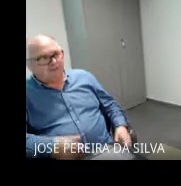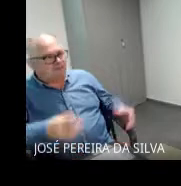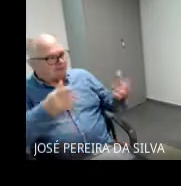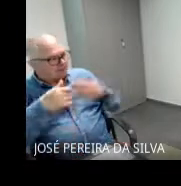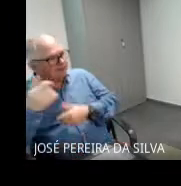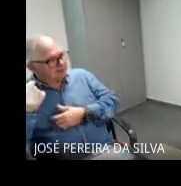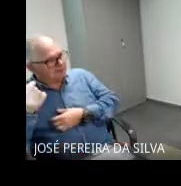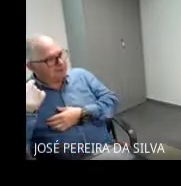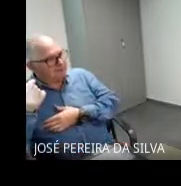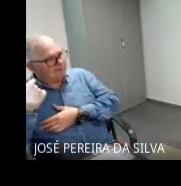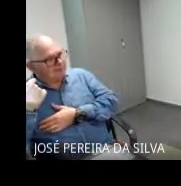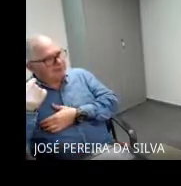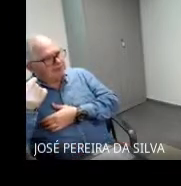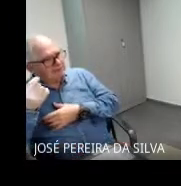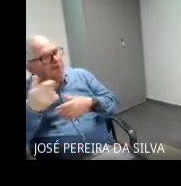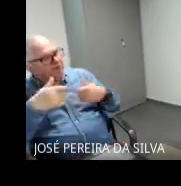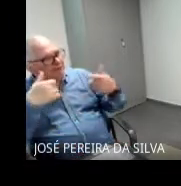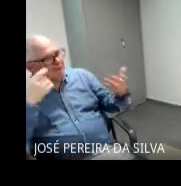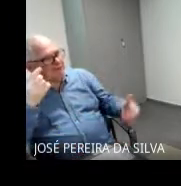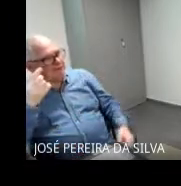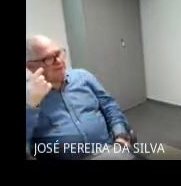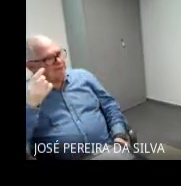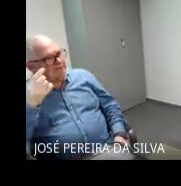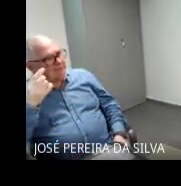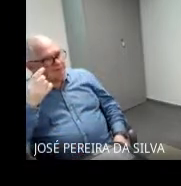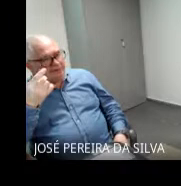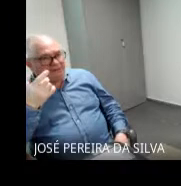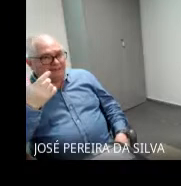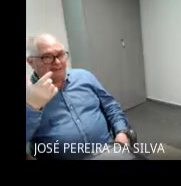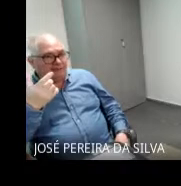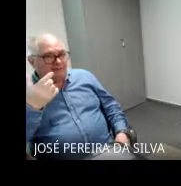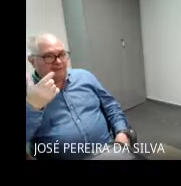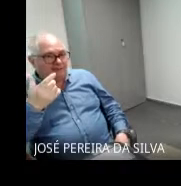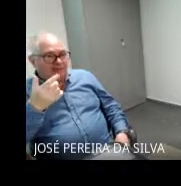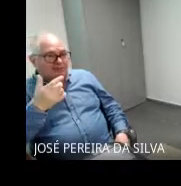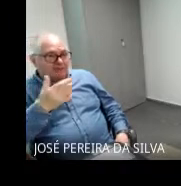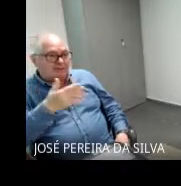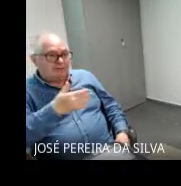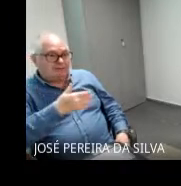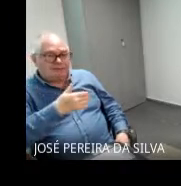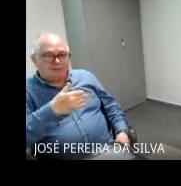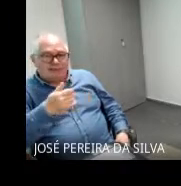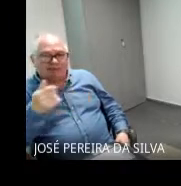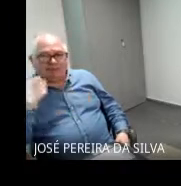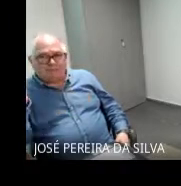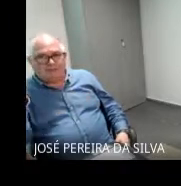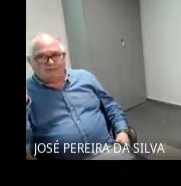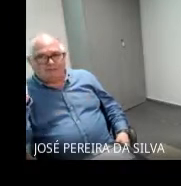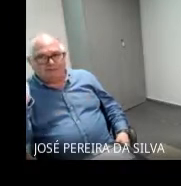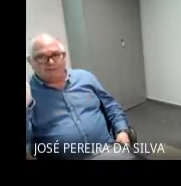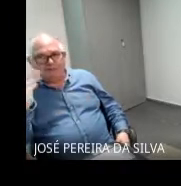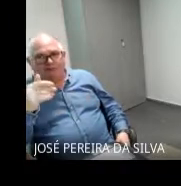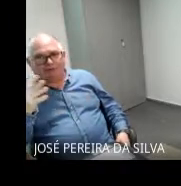espirituais. Foi trabalhado por conjunto também. Então, houve uma melhoria muito grande. Só que esse tratamento é assim, são tratamentos, às vezes, que é médio e longo